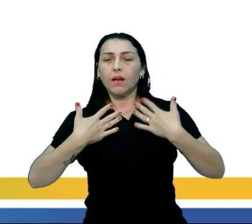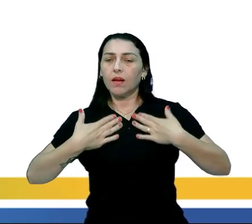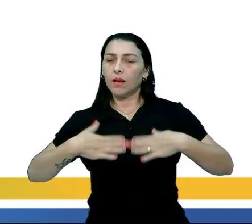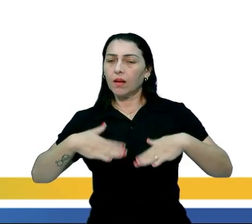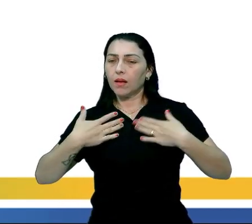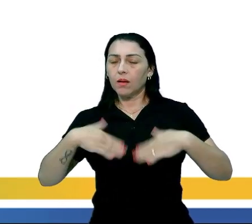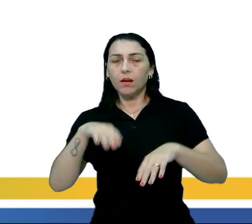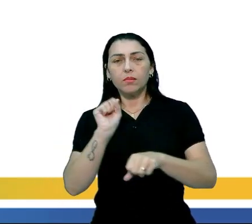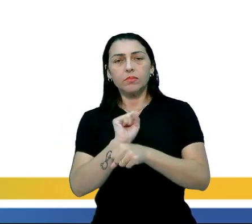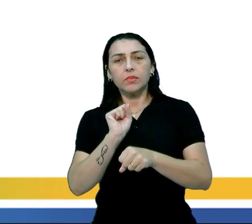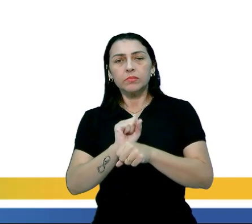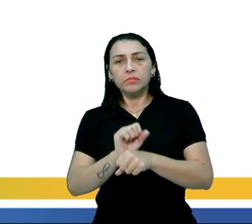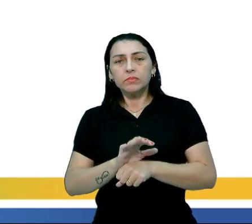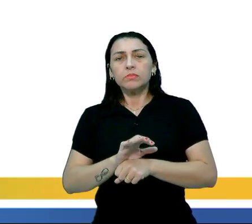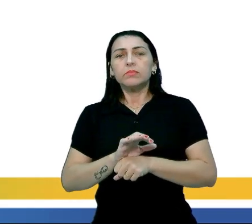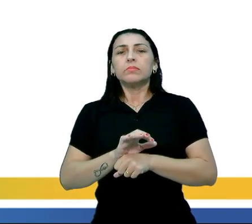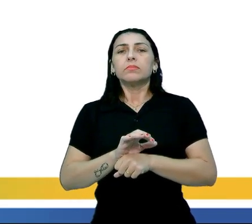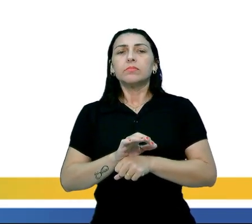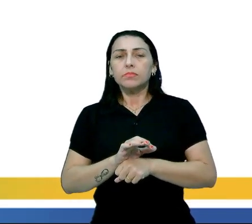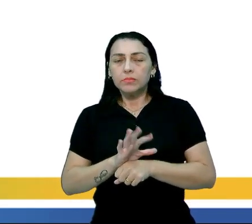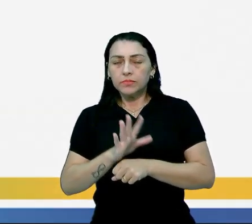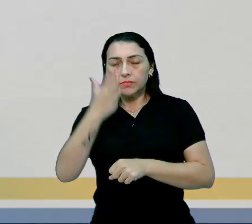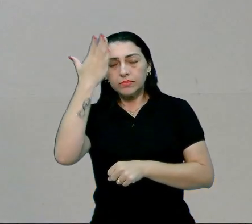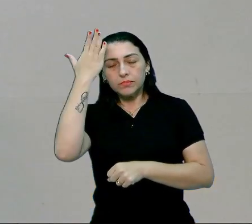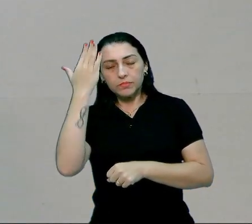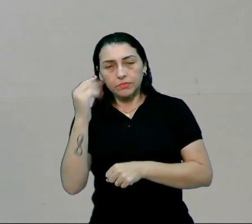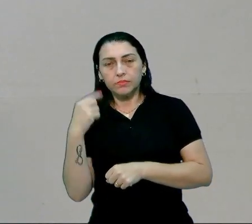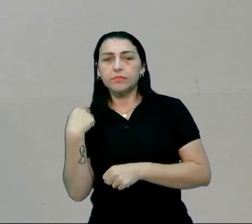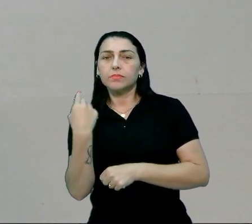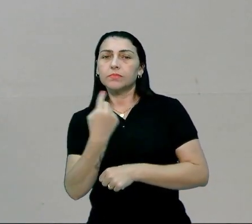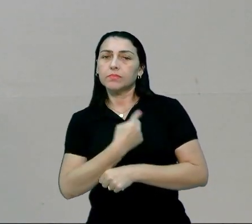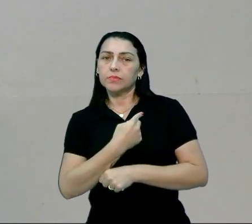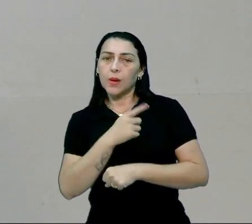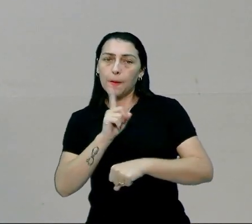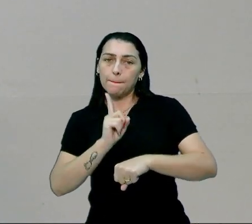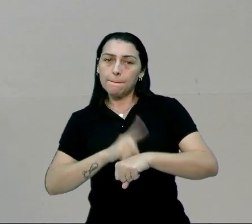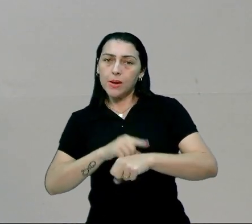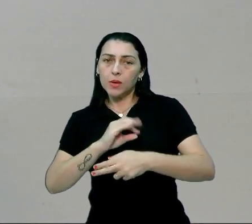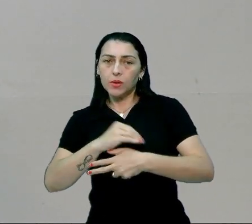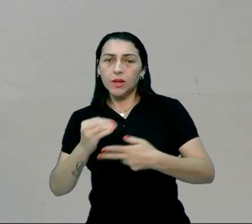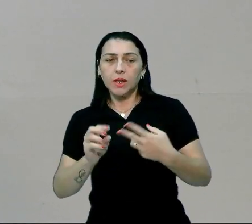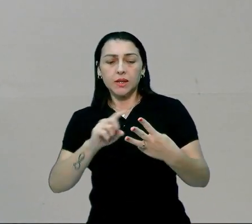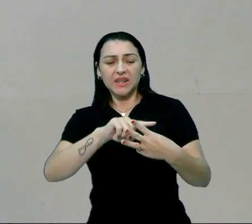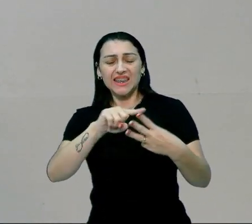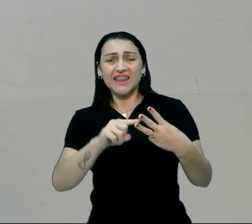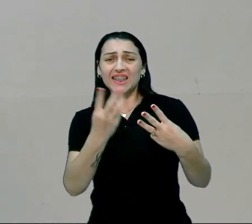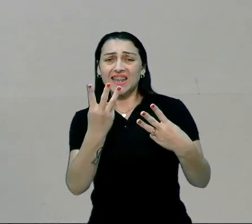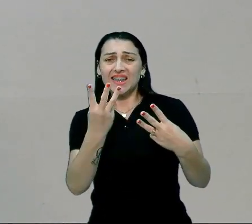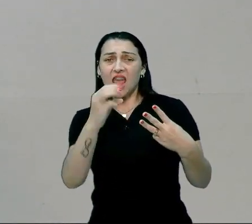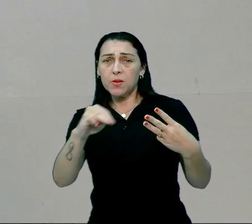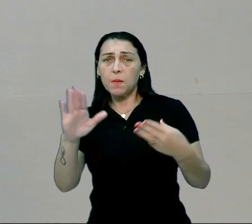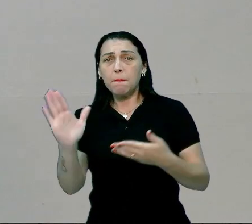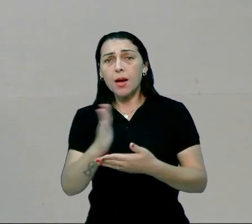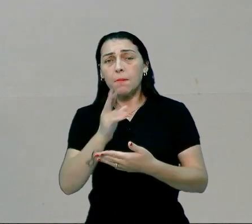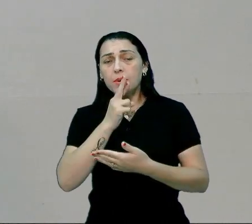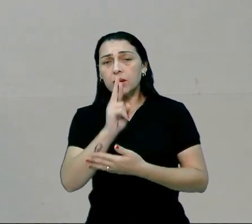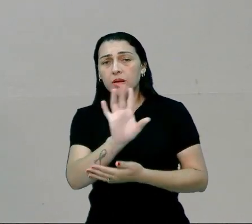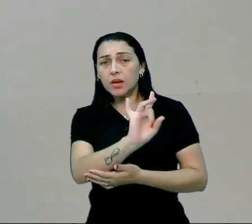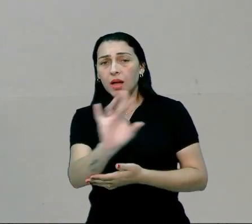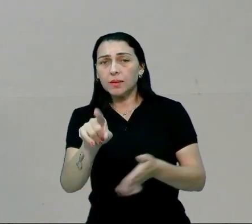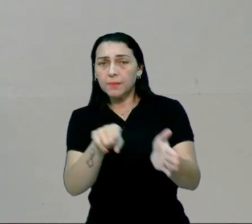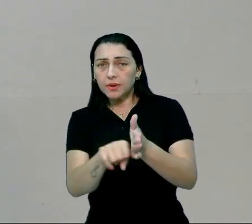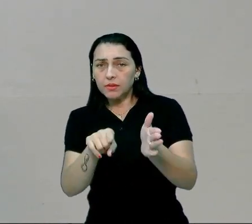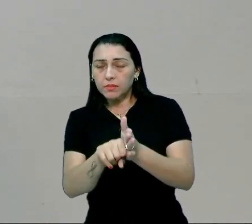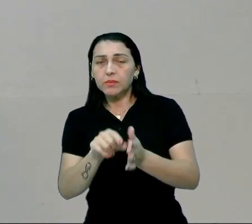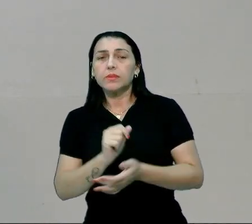passa um tempinho, respira, mas sabendo que como a gente está no prazo do Enem, são 3 minutos mais ou menos para a gente responder cada